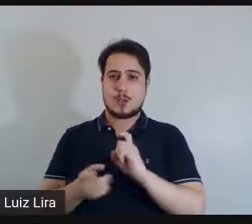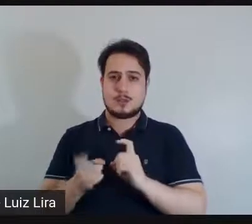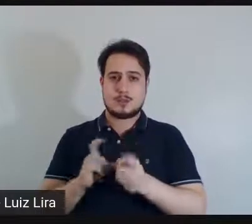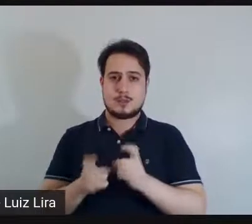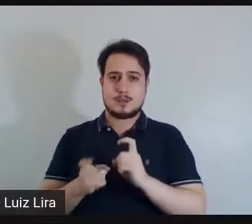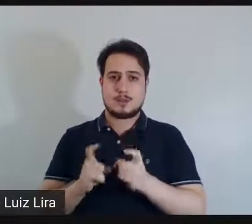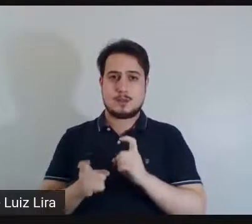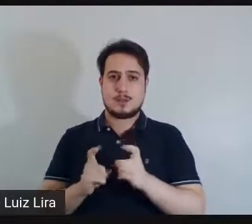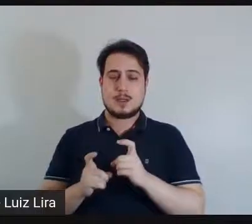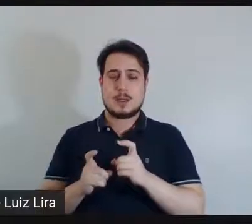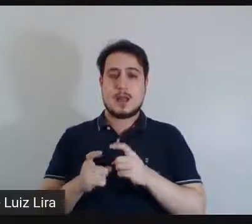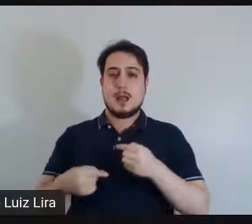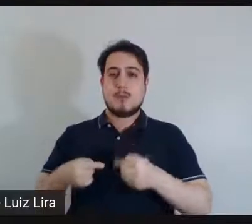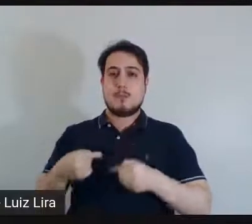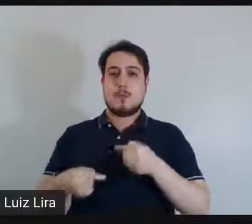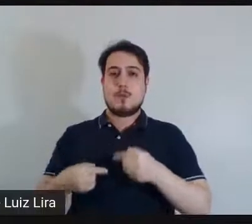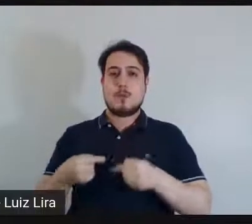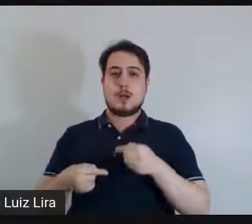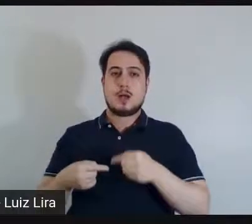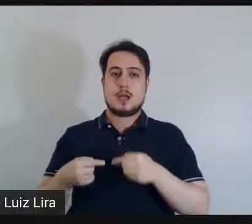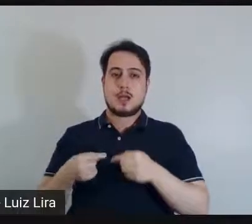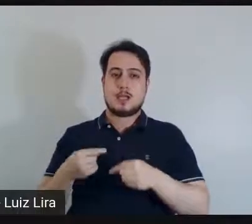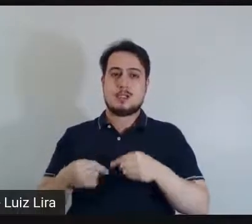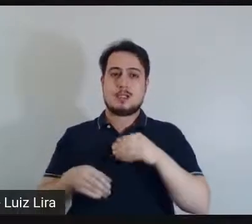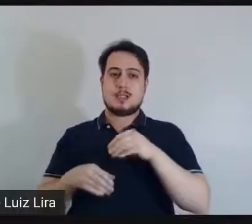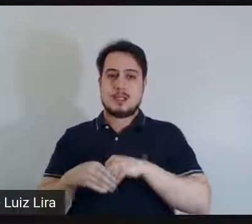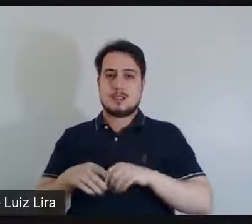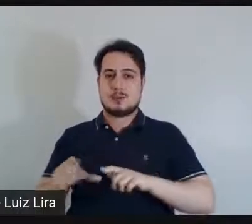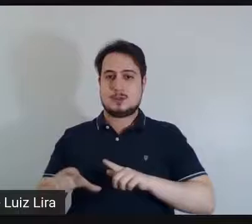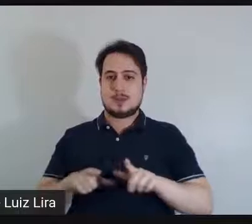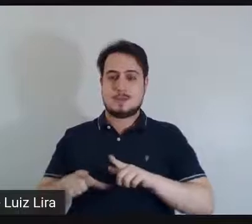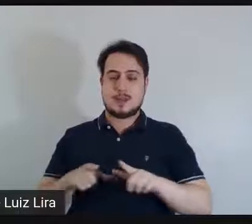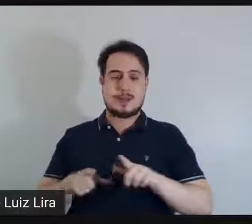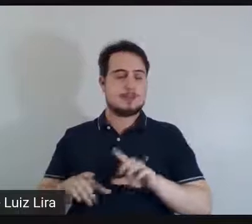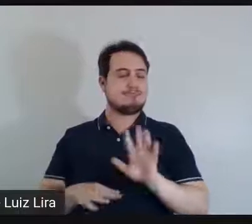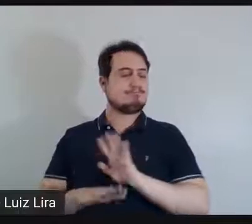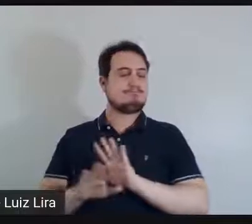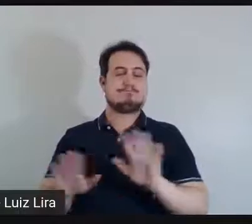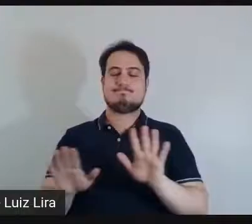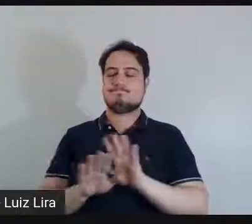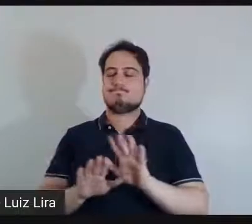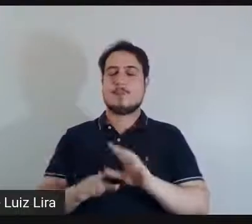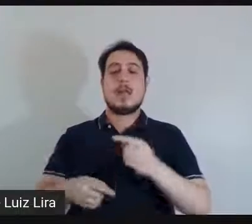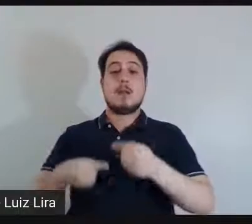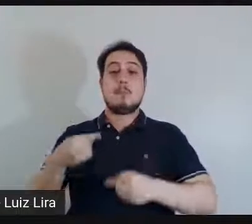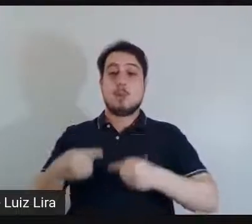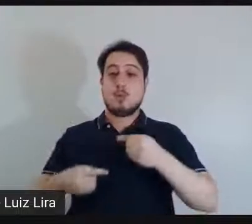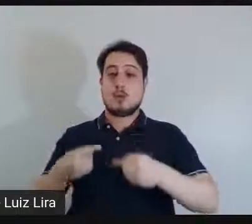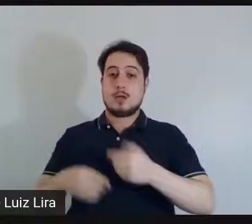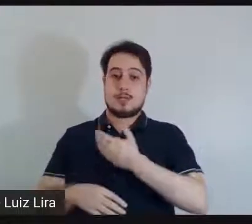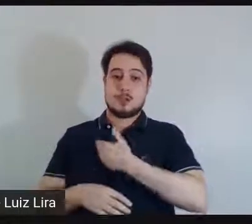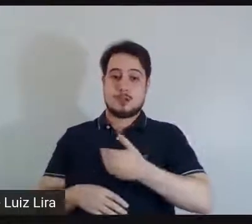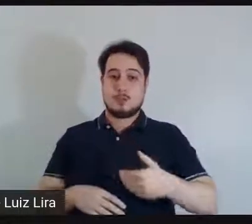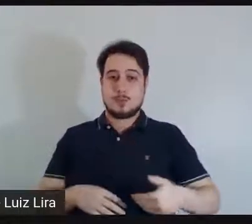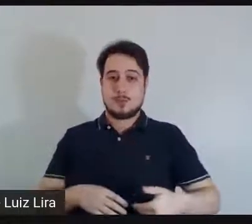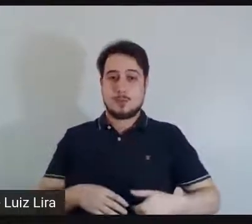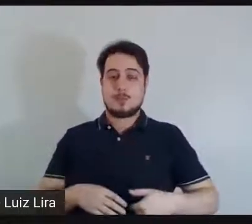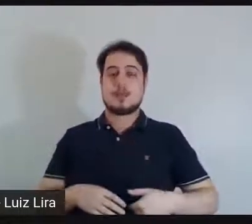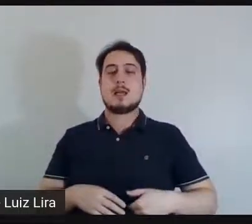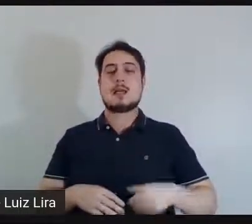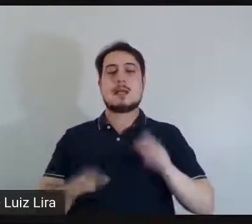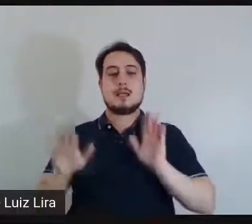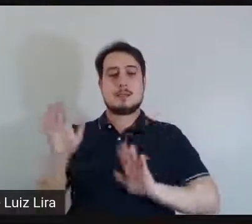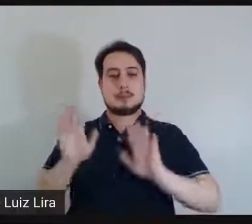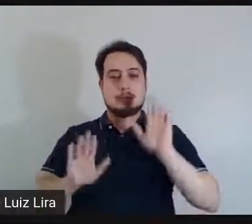é política de segurar um trabalho de ninguém. Não é isso. As políticas públicas vieram na licitação,